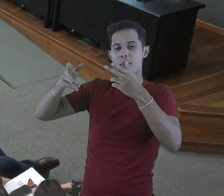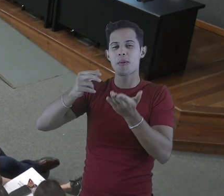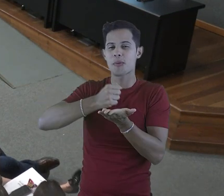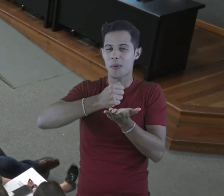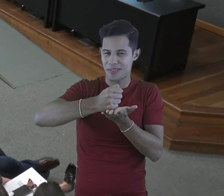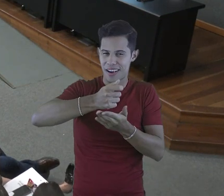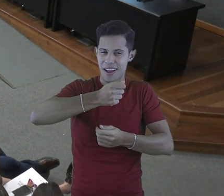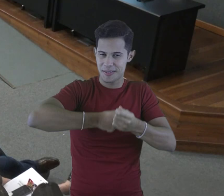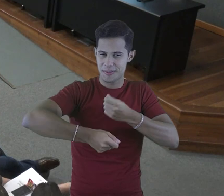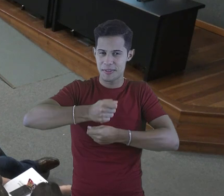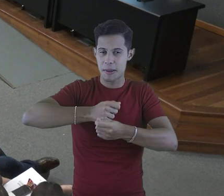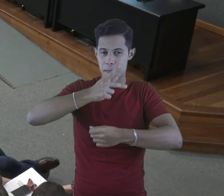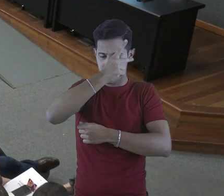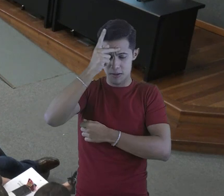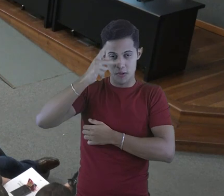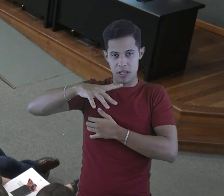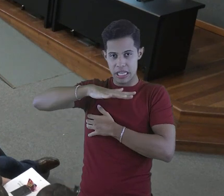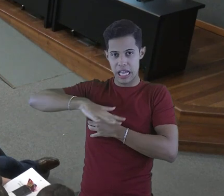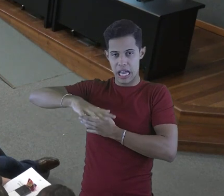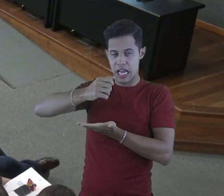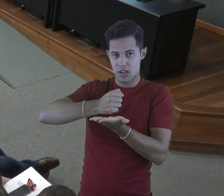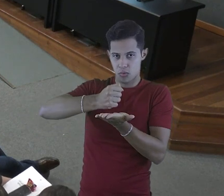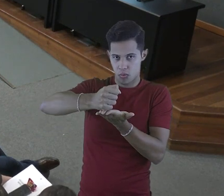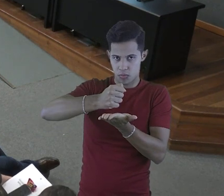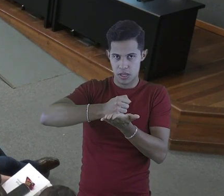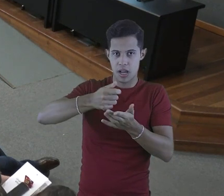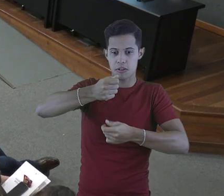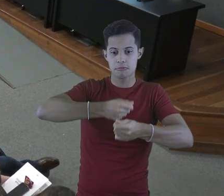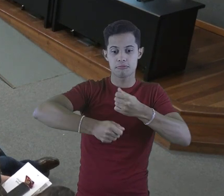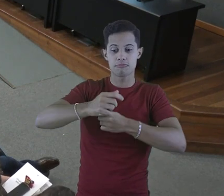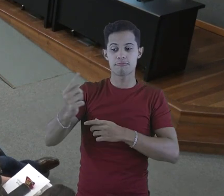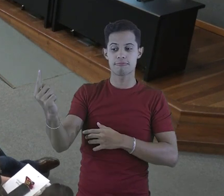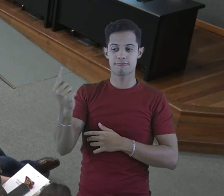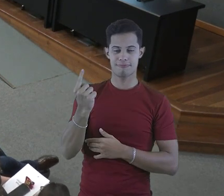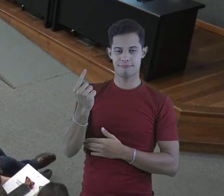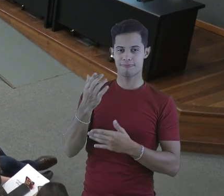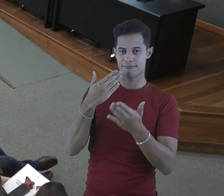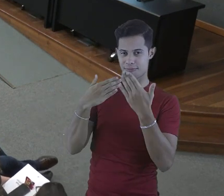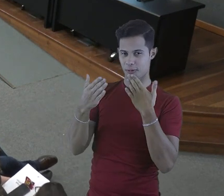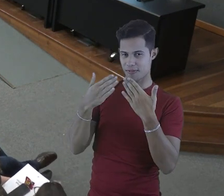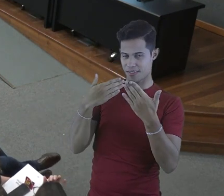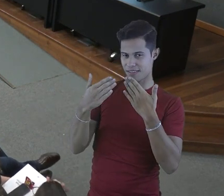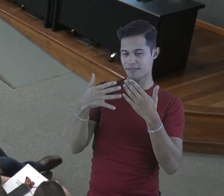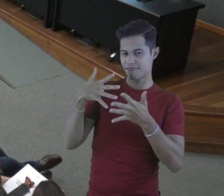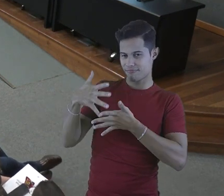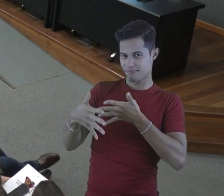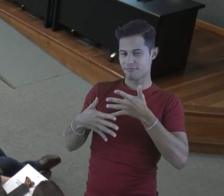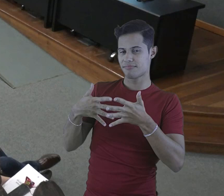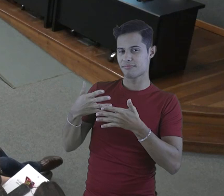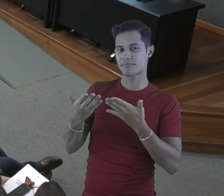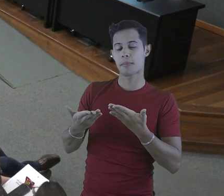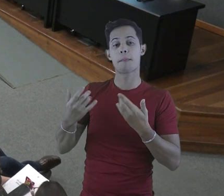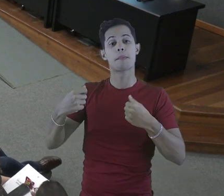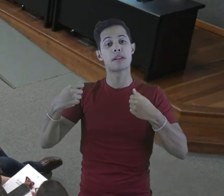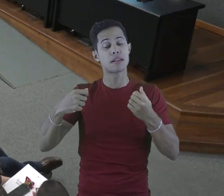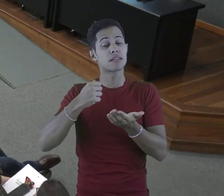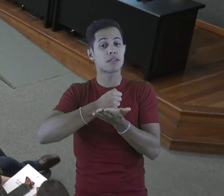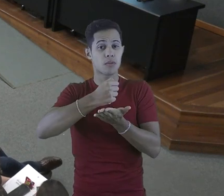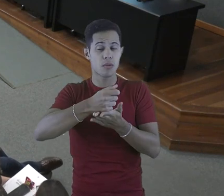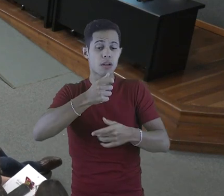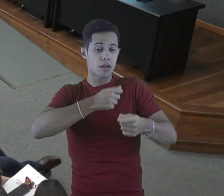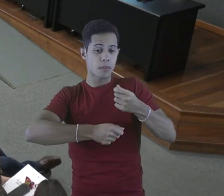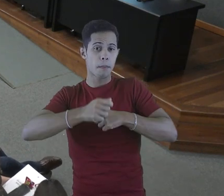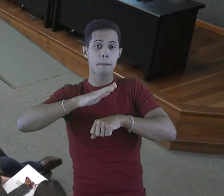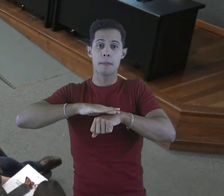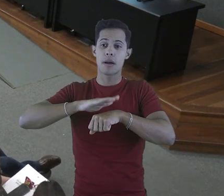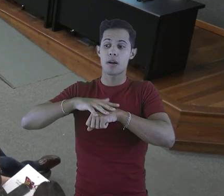de compartilhamento como nos contratos administrativos o pessoal da área de contratos veio falar comigo né tá por aí tem que